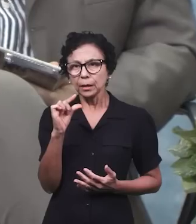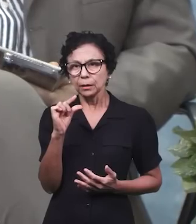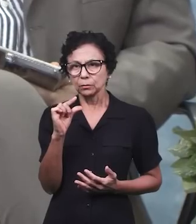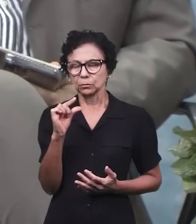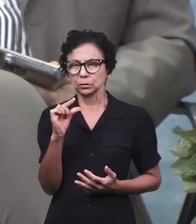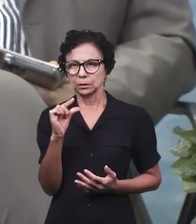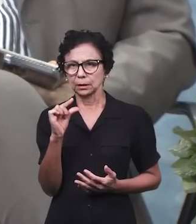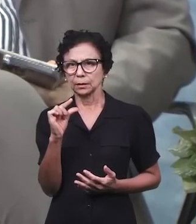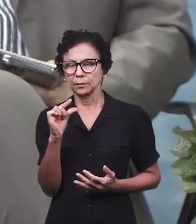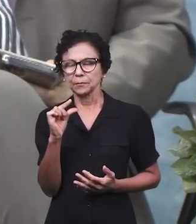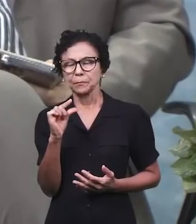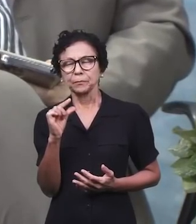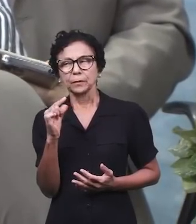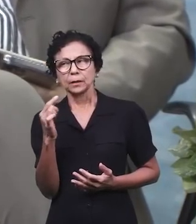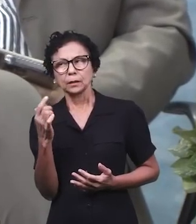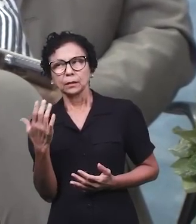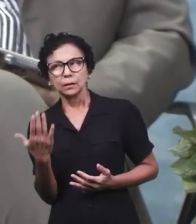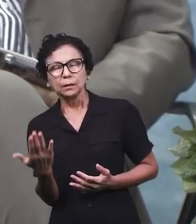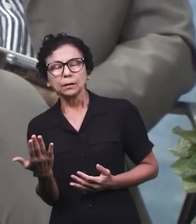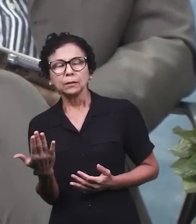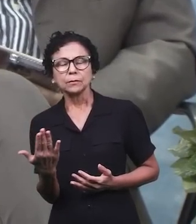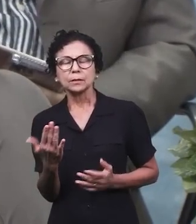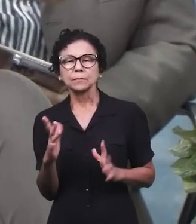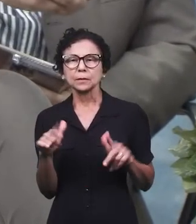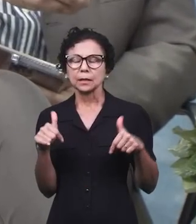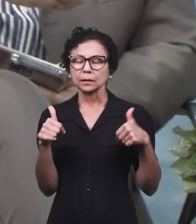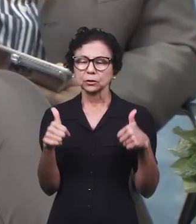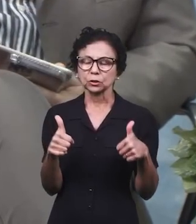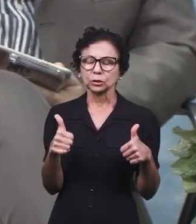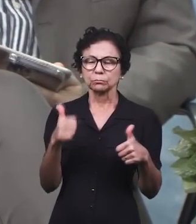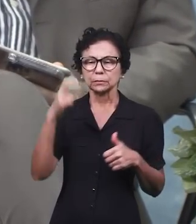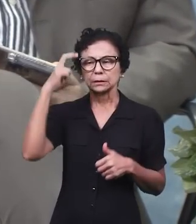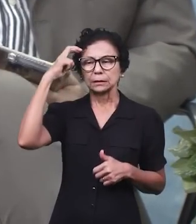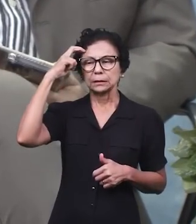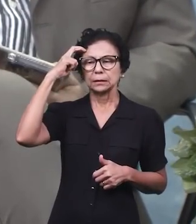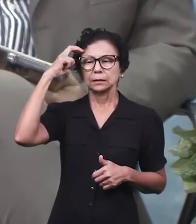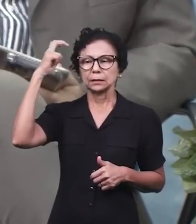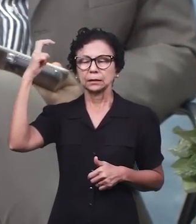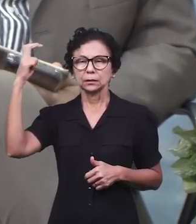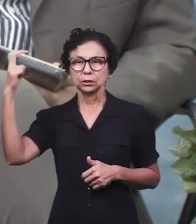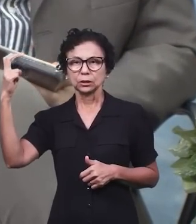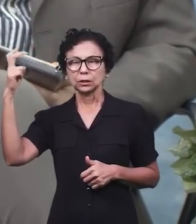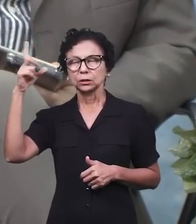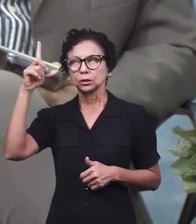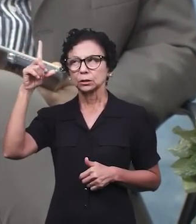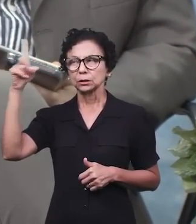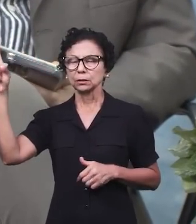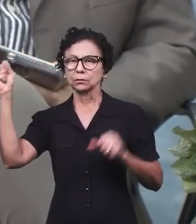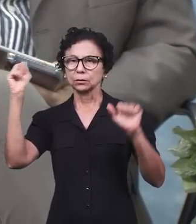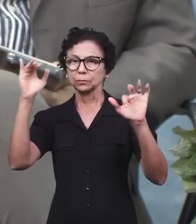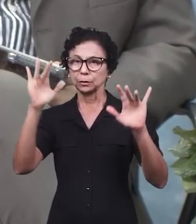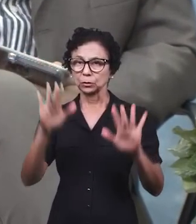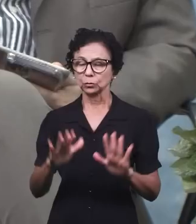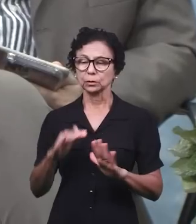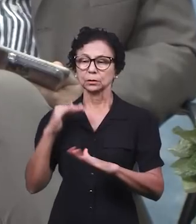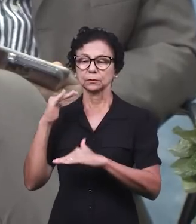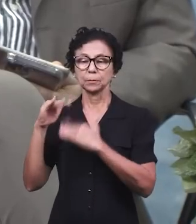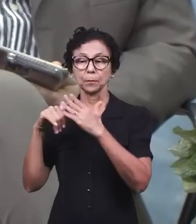Senhor, agindo de uma maneira inteligente e com a operação do Senhor, as portas vão se abrindo e você